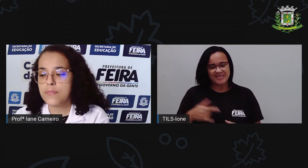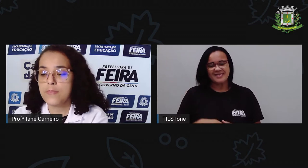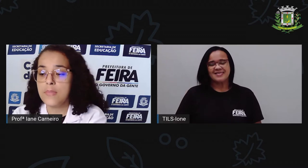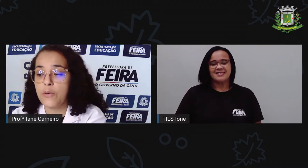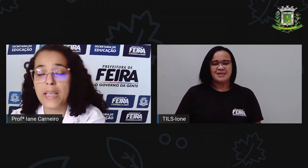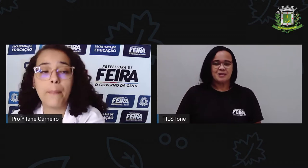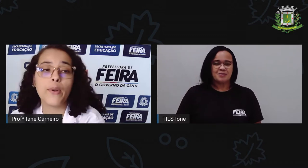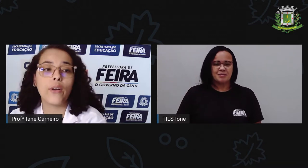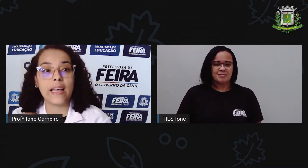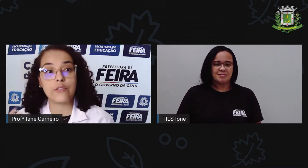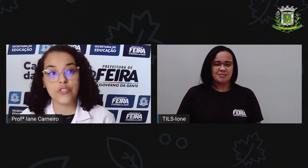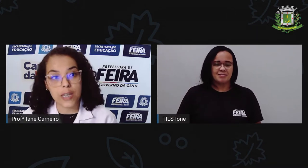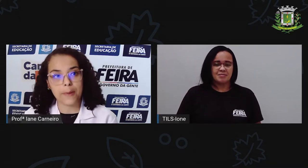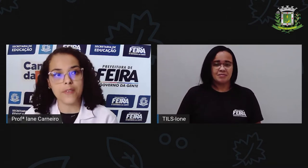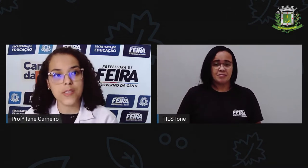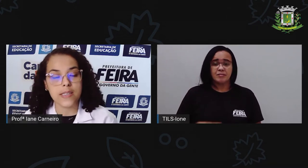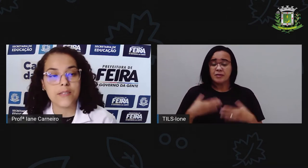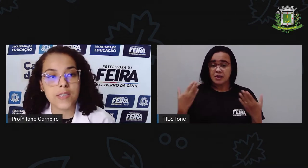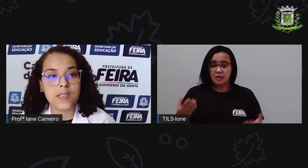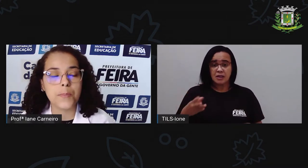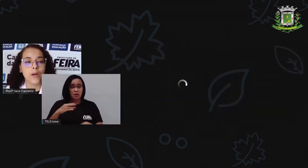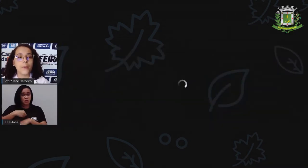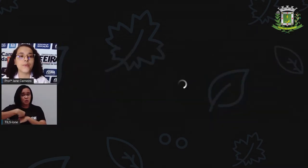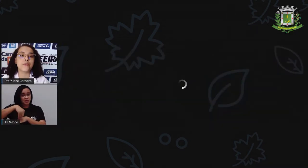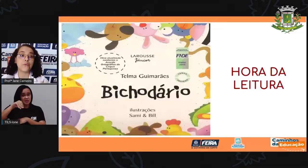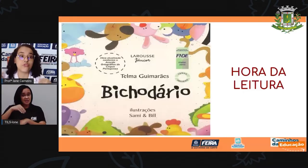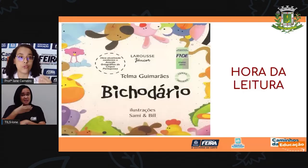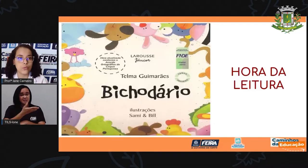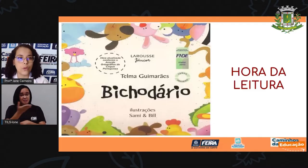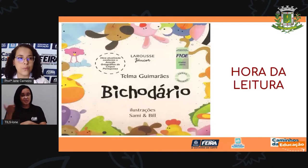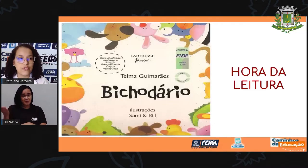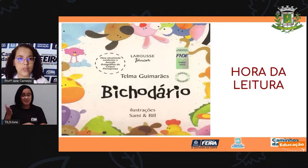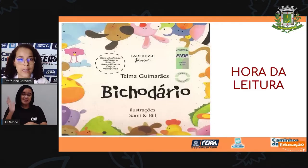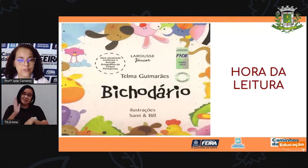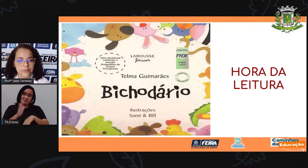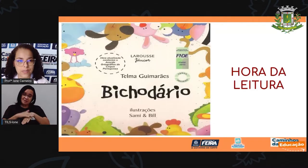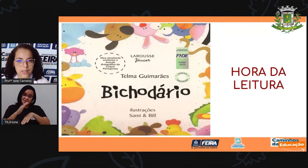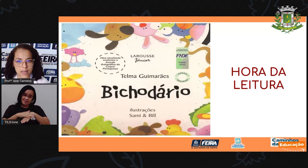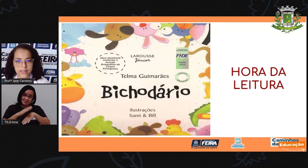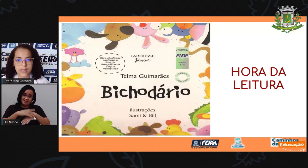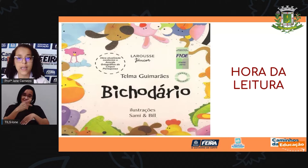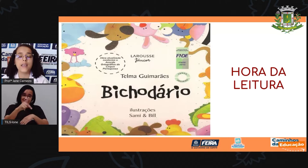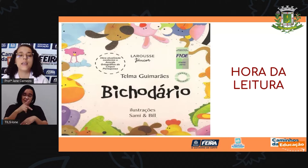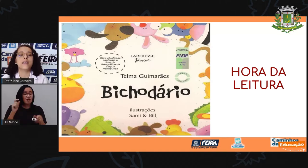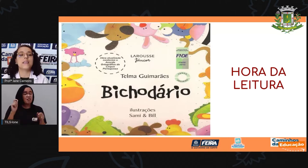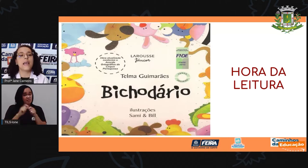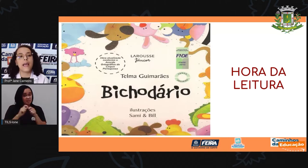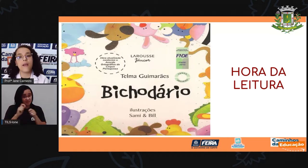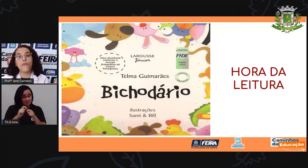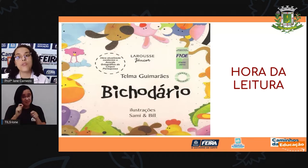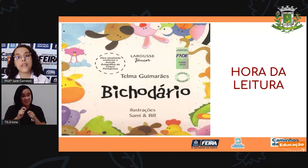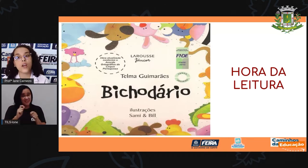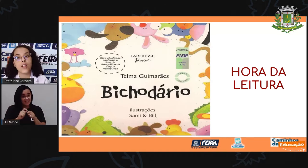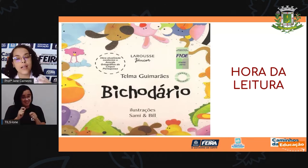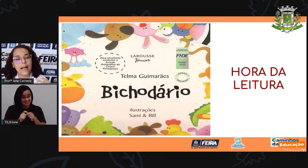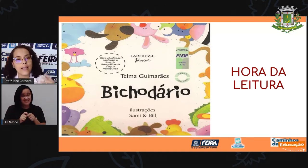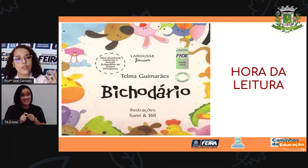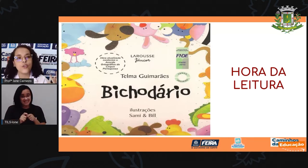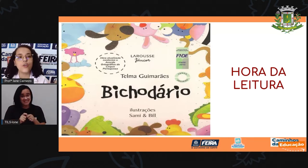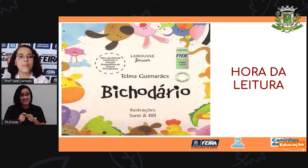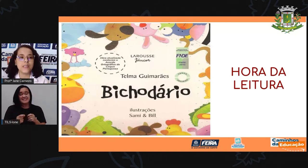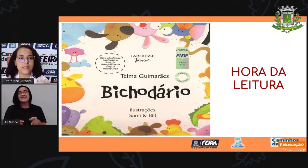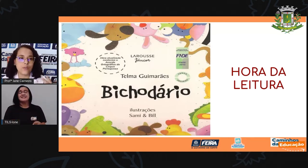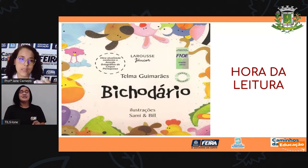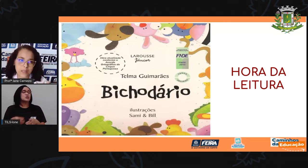Então, o que é que a Pro quer sugerir para vocês? Que vocês próprios construam o bichodário de vocês, né? Que é você